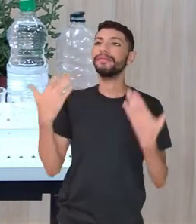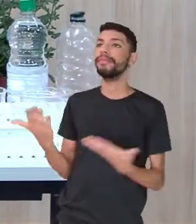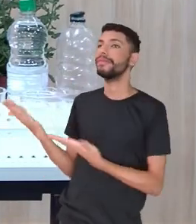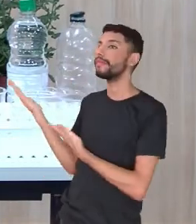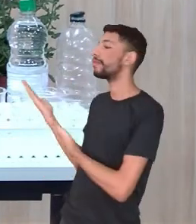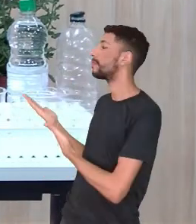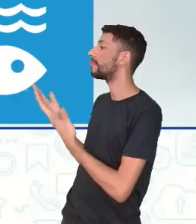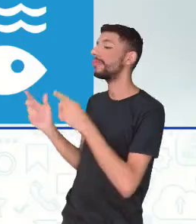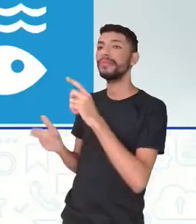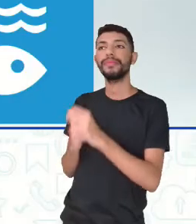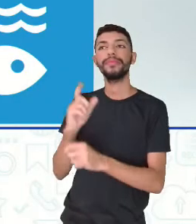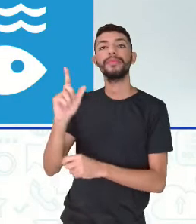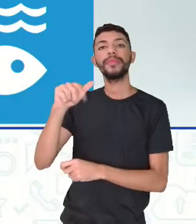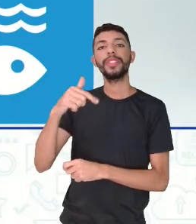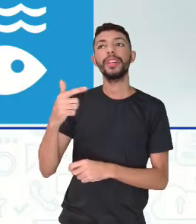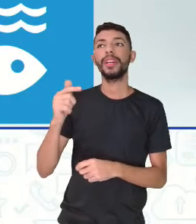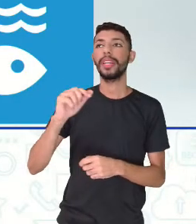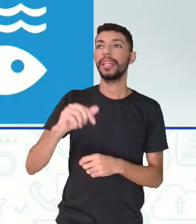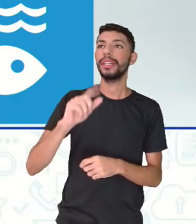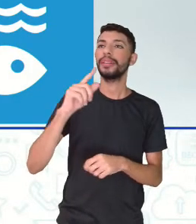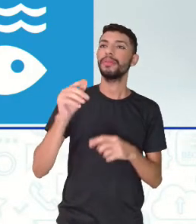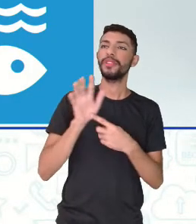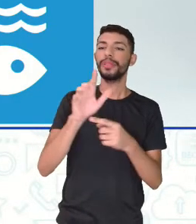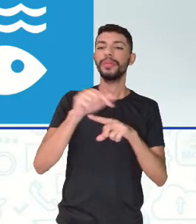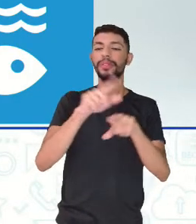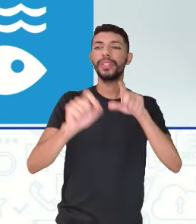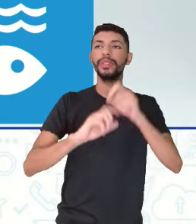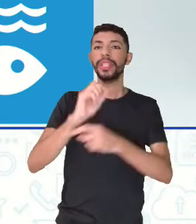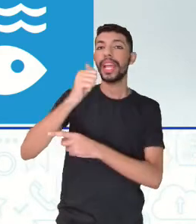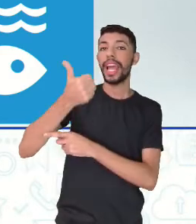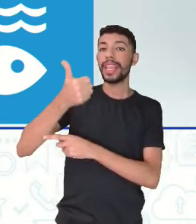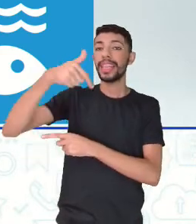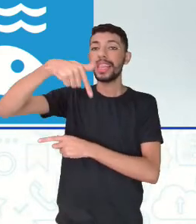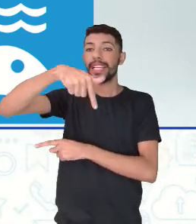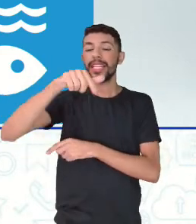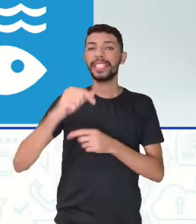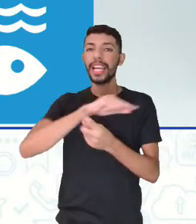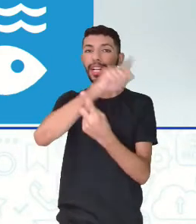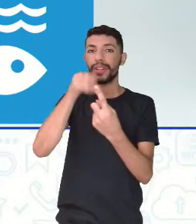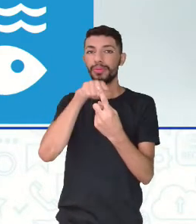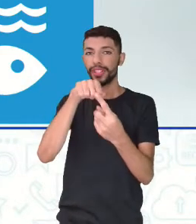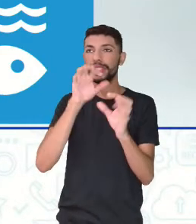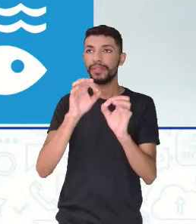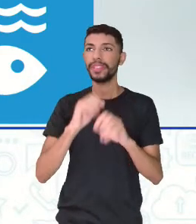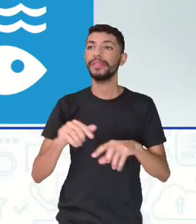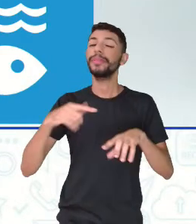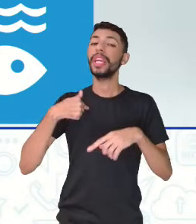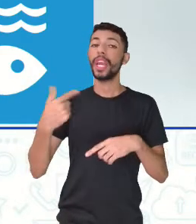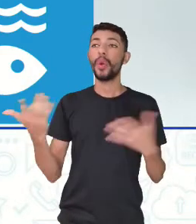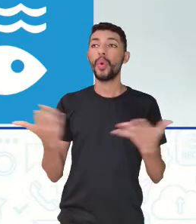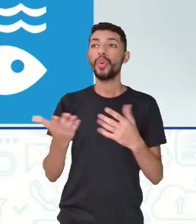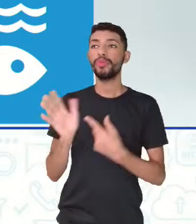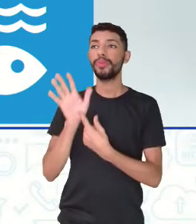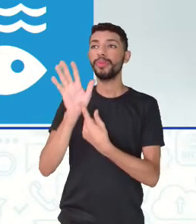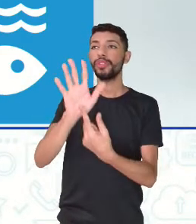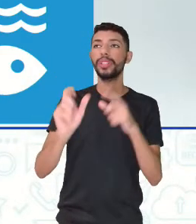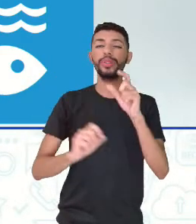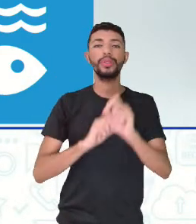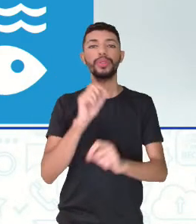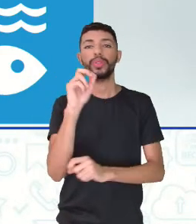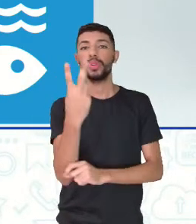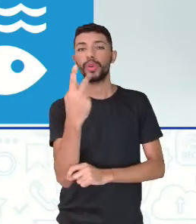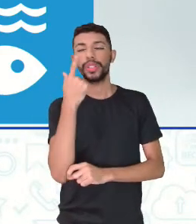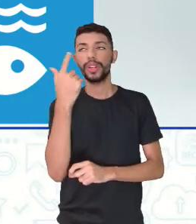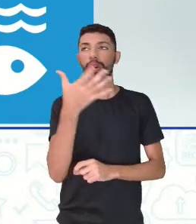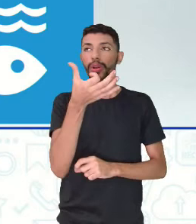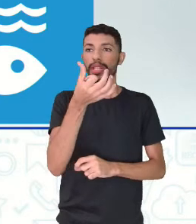para vocês que são 17 objetivos, eu trouxe 2 objetivos. O objetivo número 6 e o 14. O 6 que fala